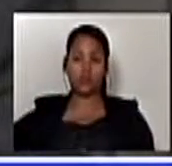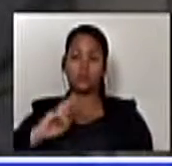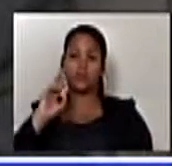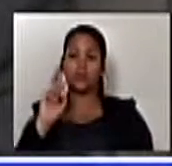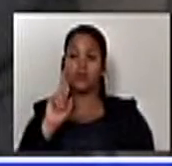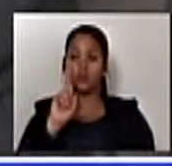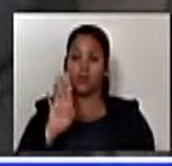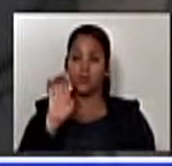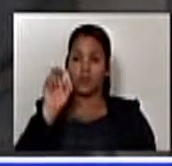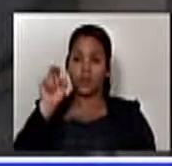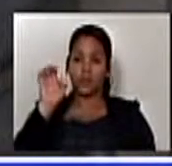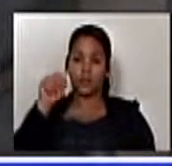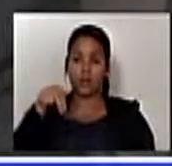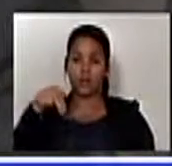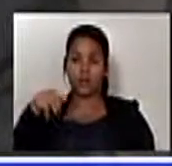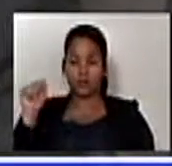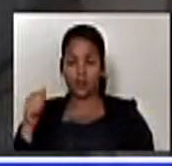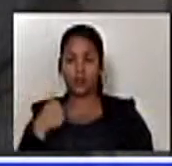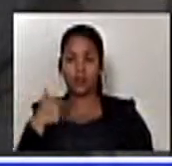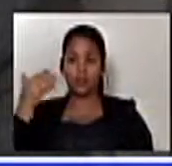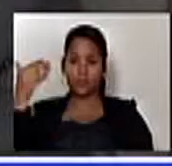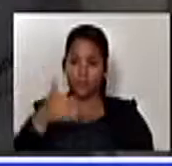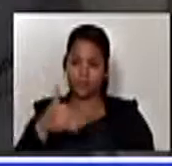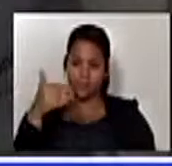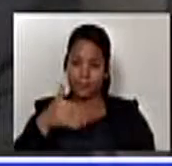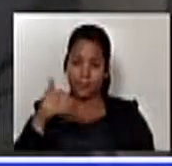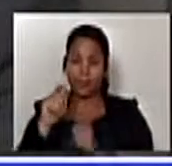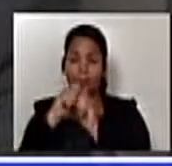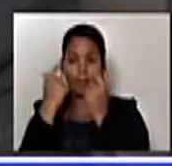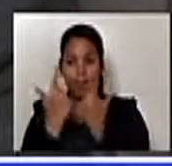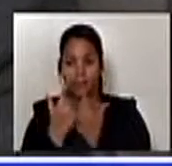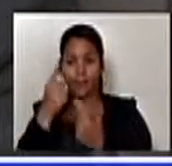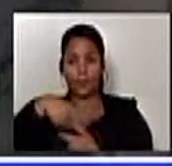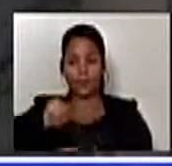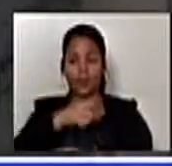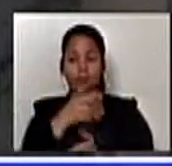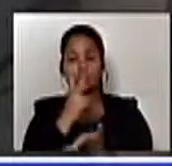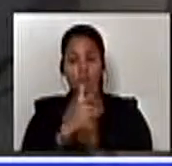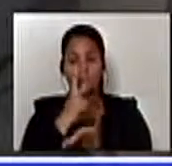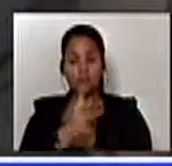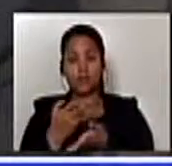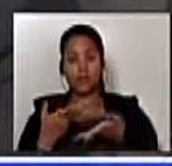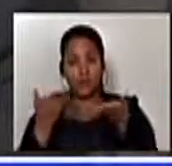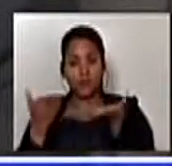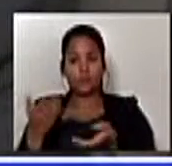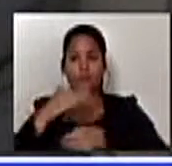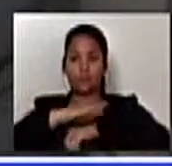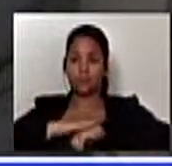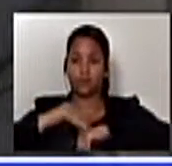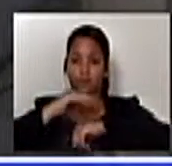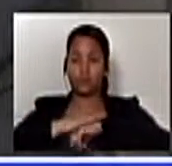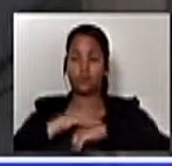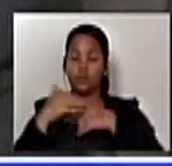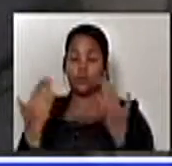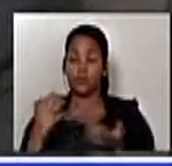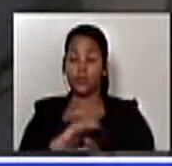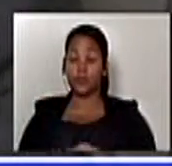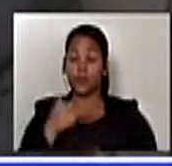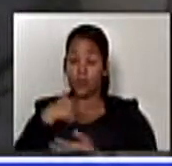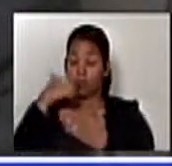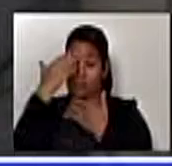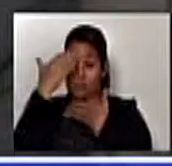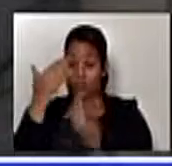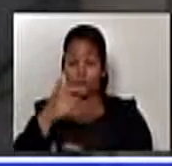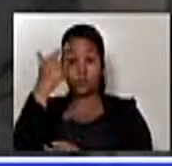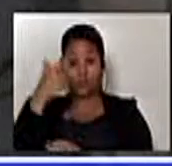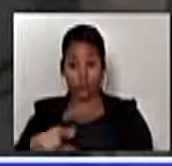sido recebidos aqui nessa casa. Então, agradeço aqui mais uma vez e estamos à disposição